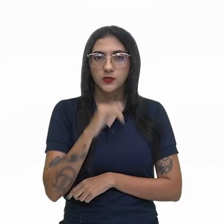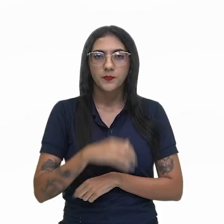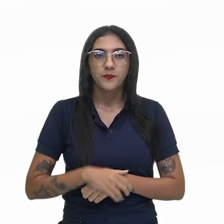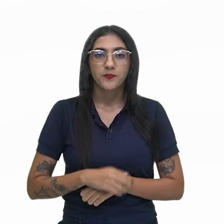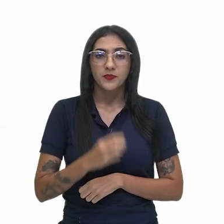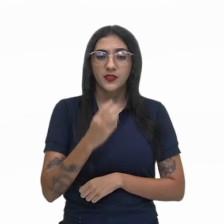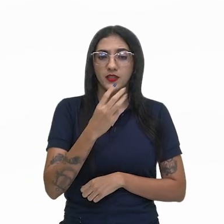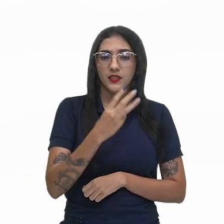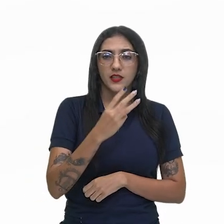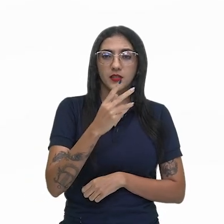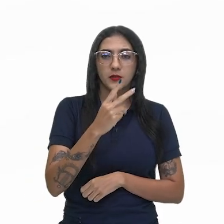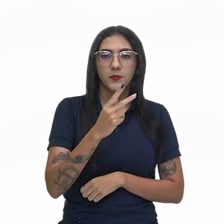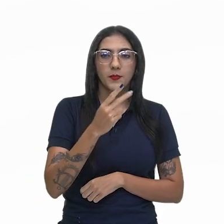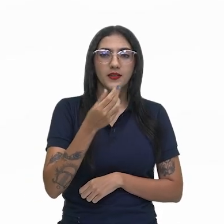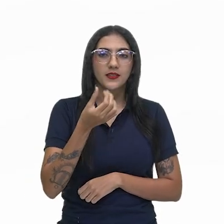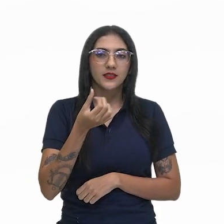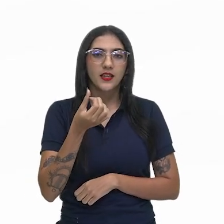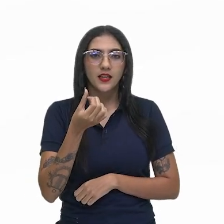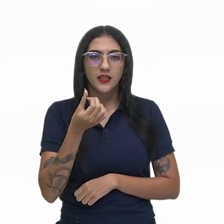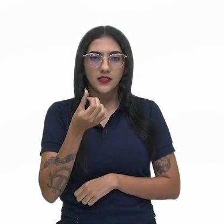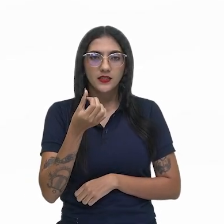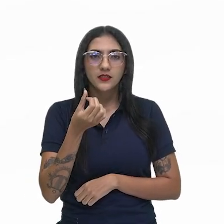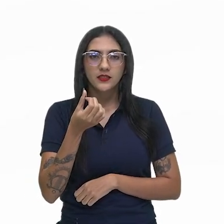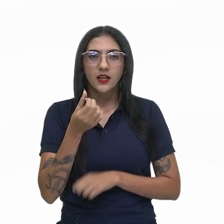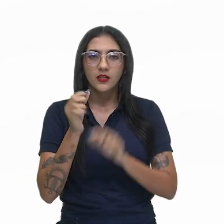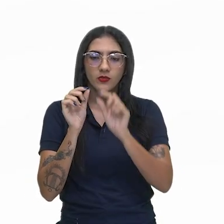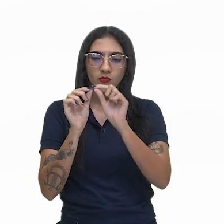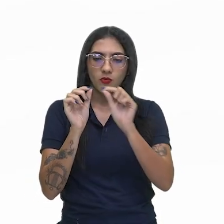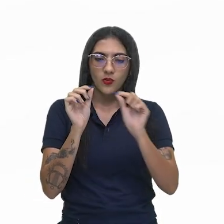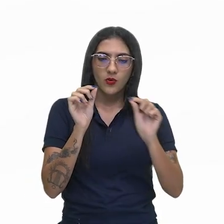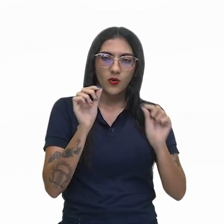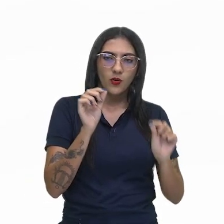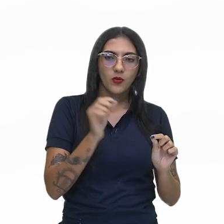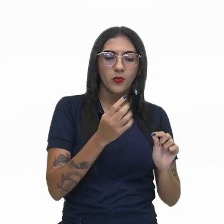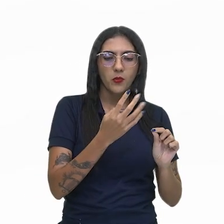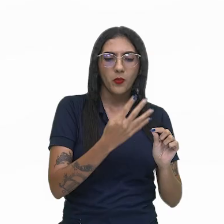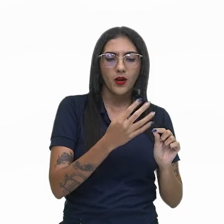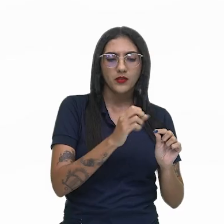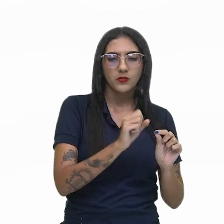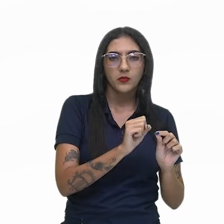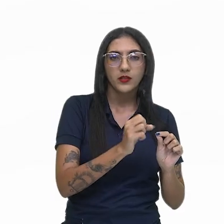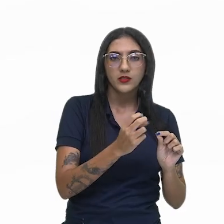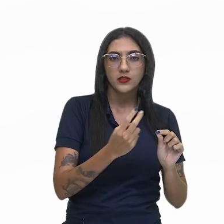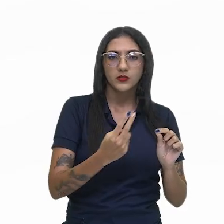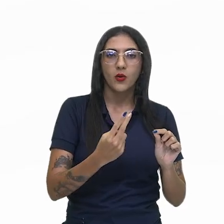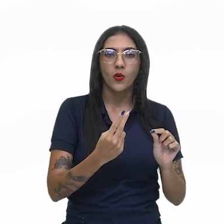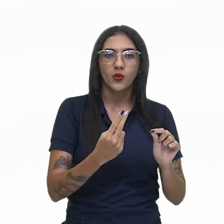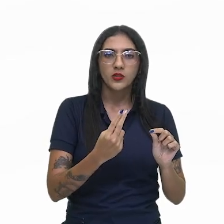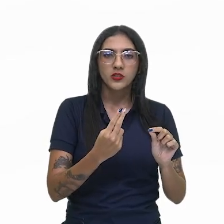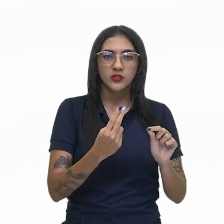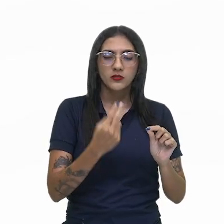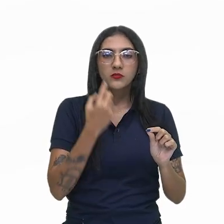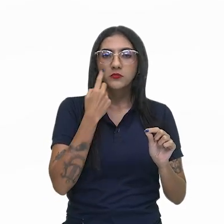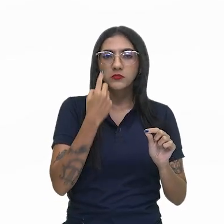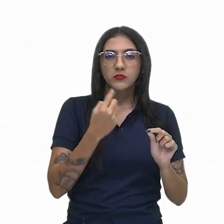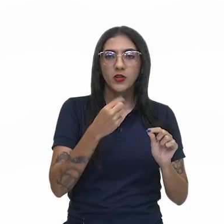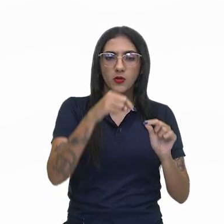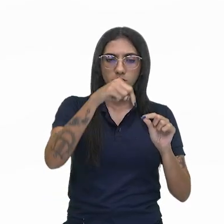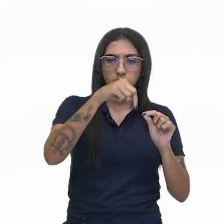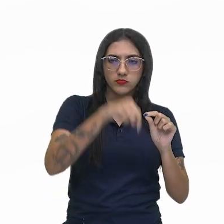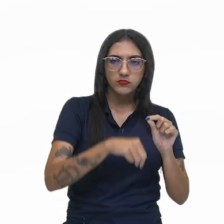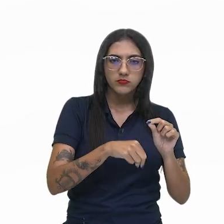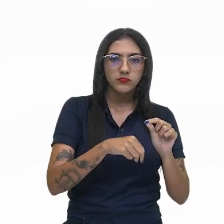3p6, depois do 3p6 vai lá para o 4s2, e aí, em vez de vir para cá, para a lateral, a gente